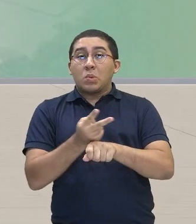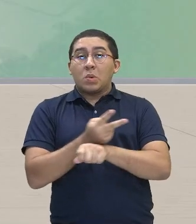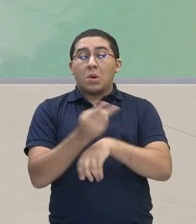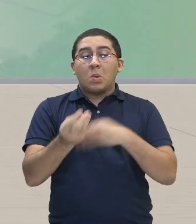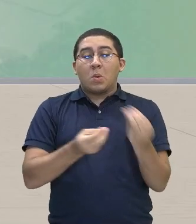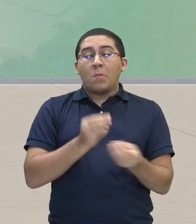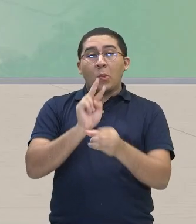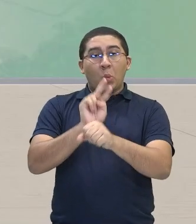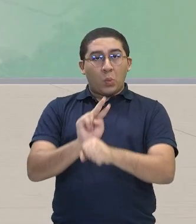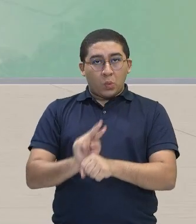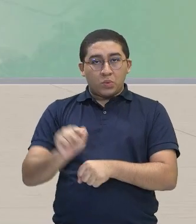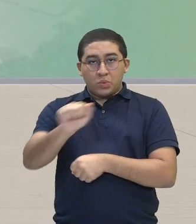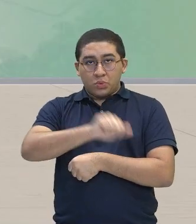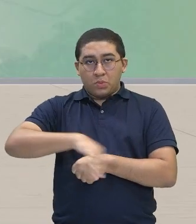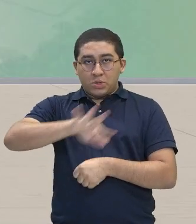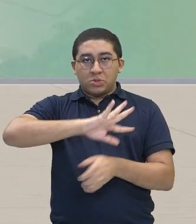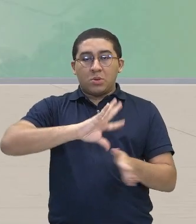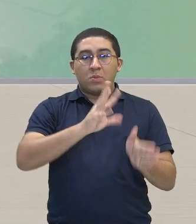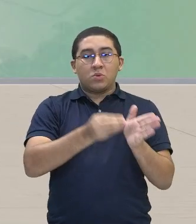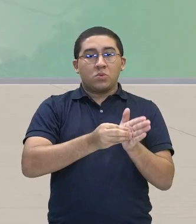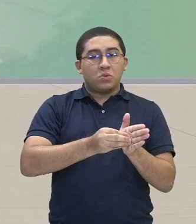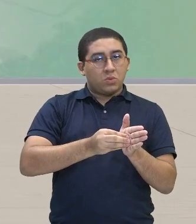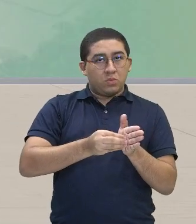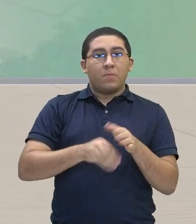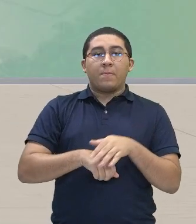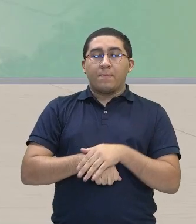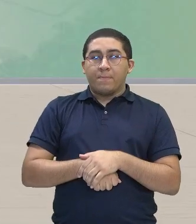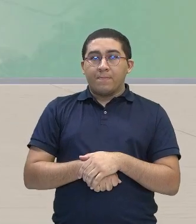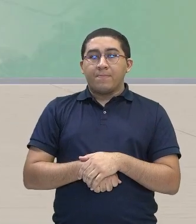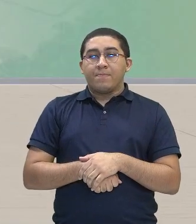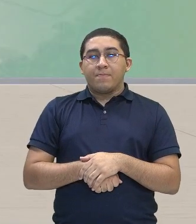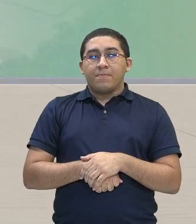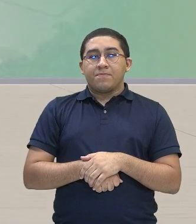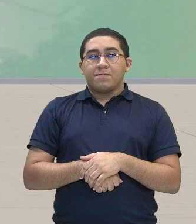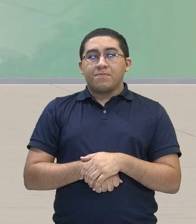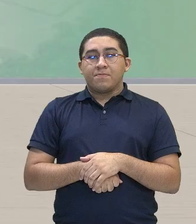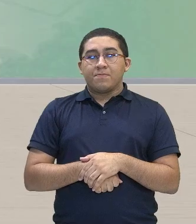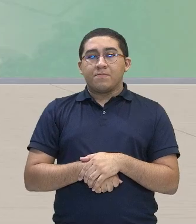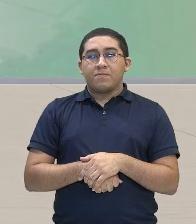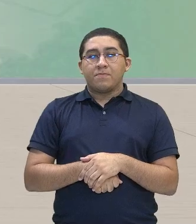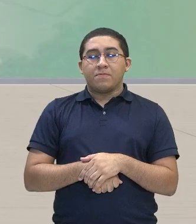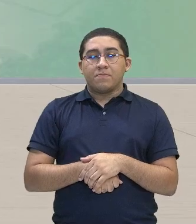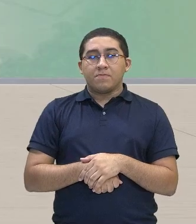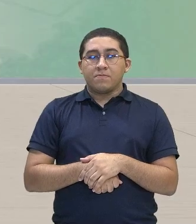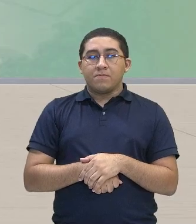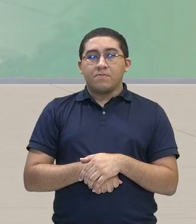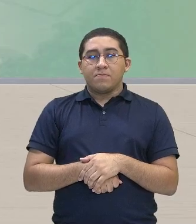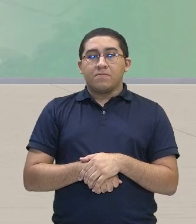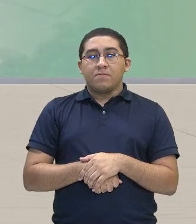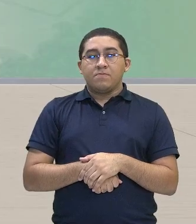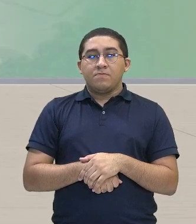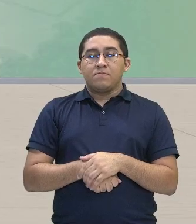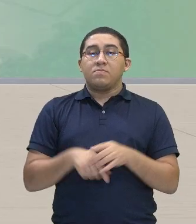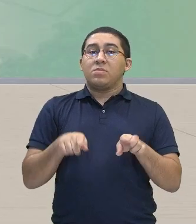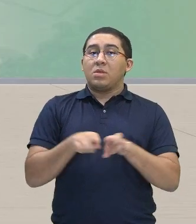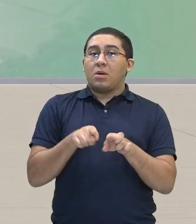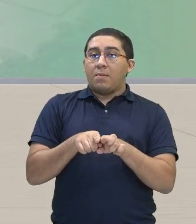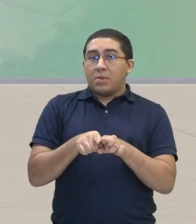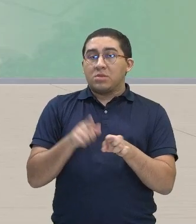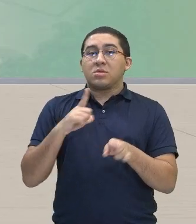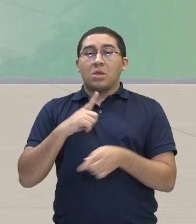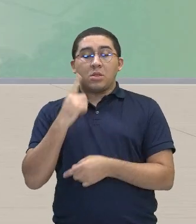região da Amazônia, né? Agora, também busca-se pegar a defesa em relação à